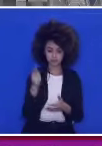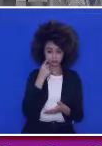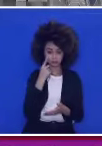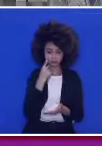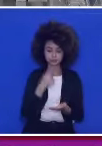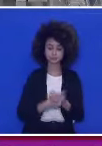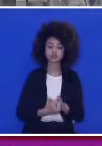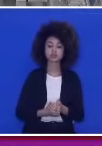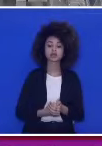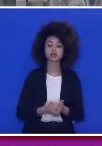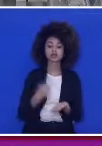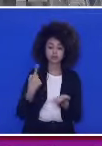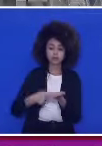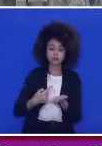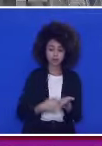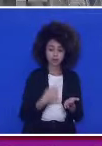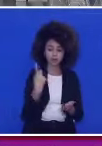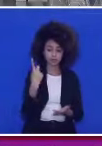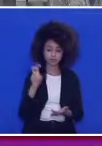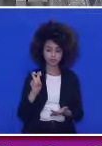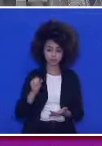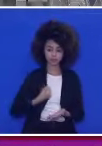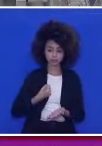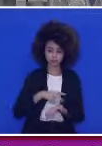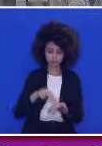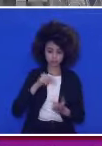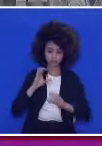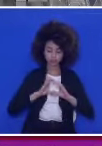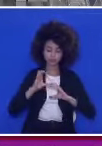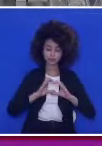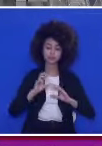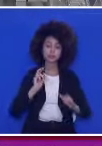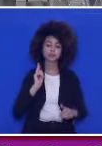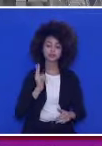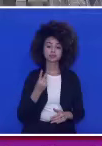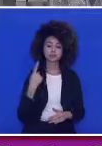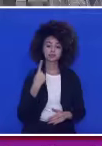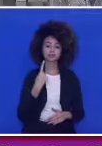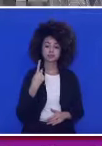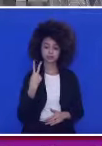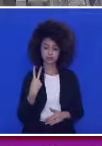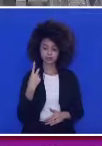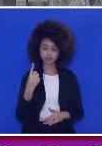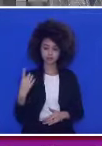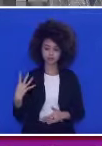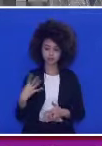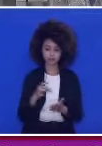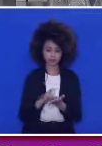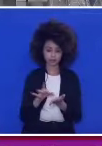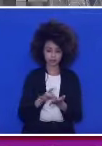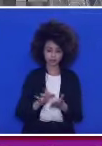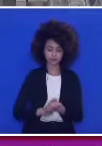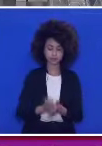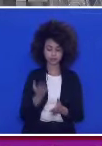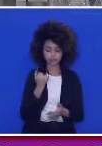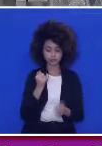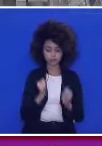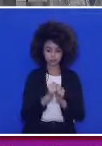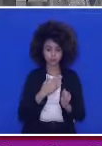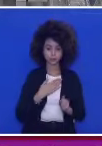de confirmar os 15 números sorteados no concurso 2214 da Loto Fácil. Confira